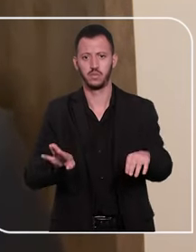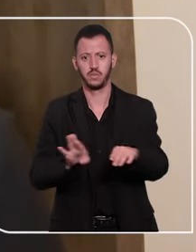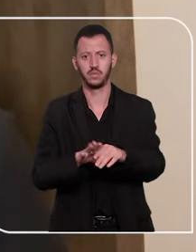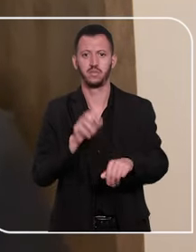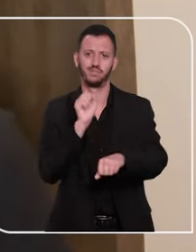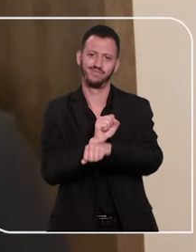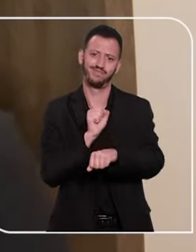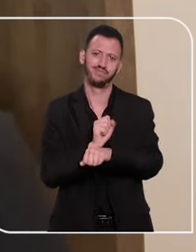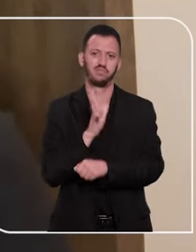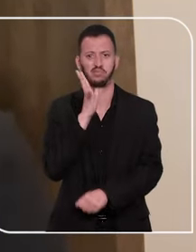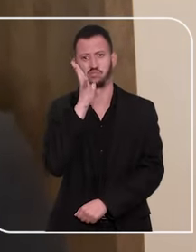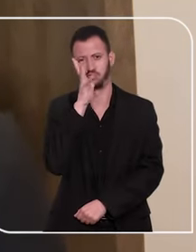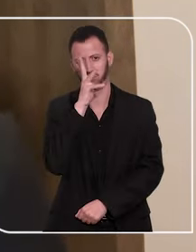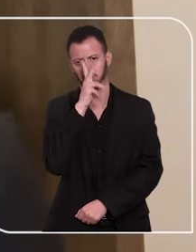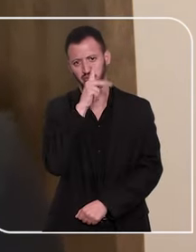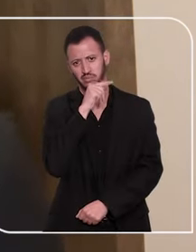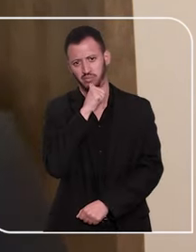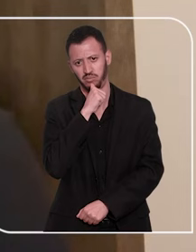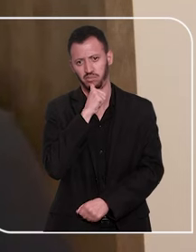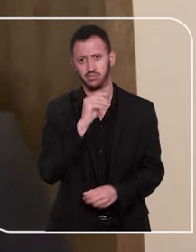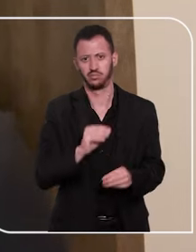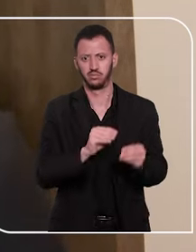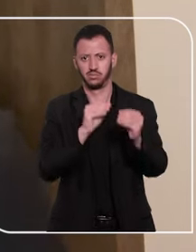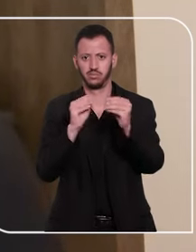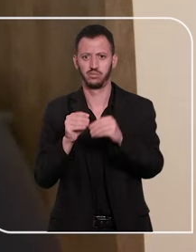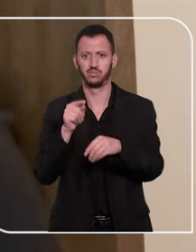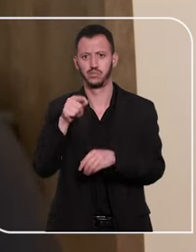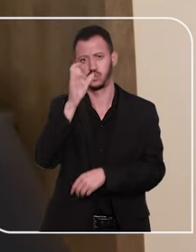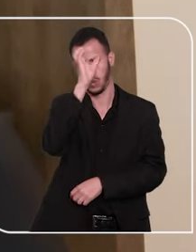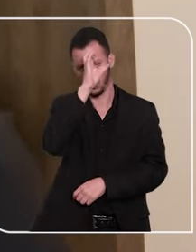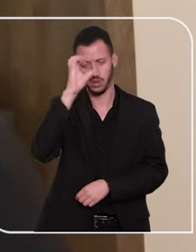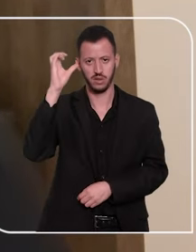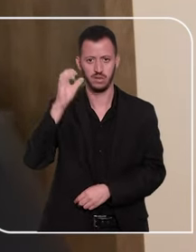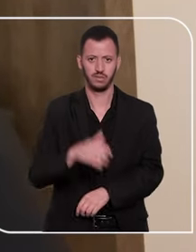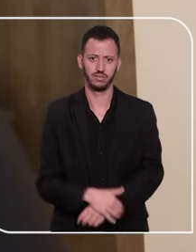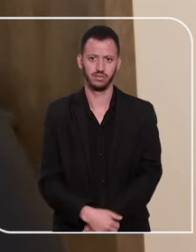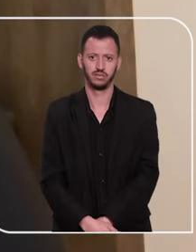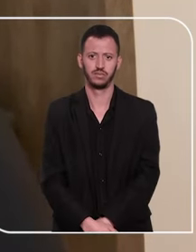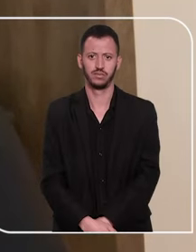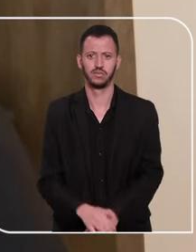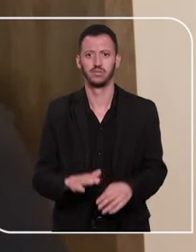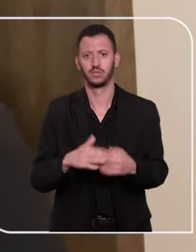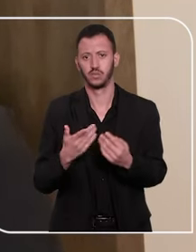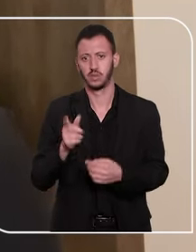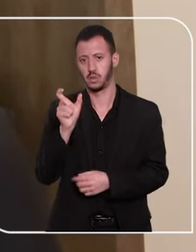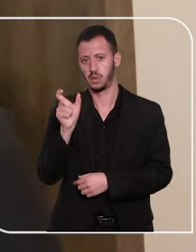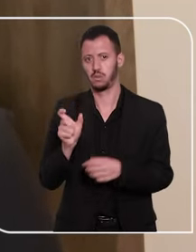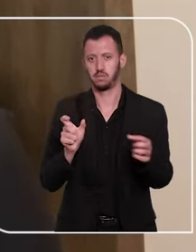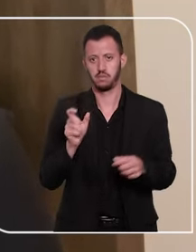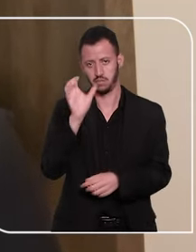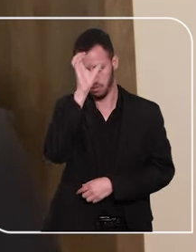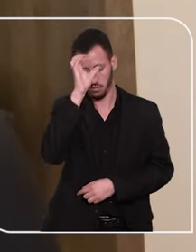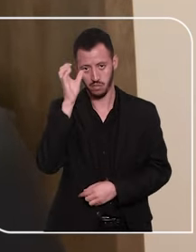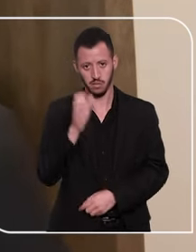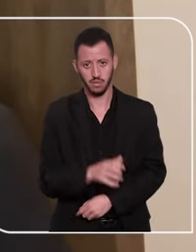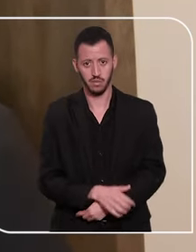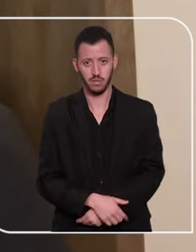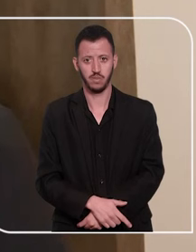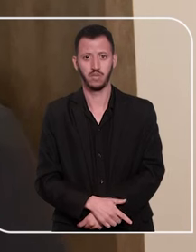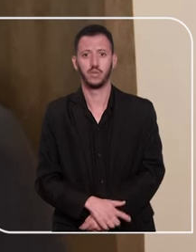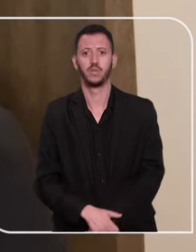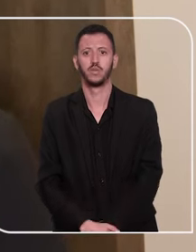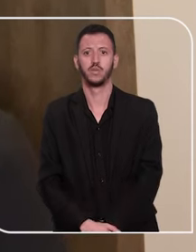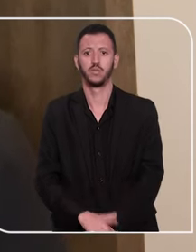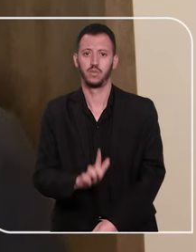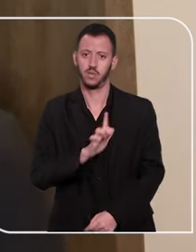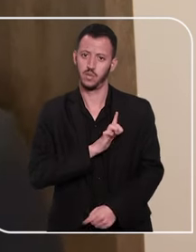daquelas excessivas que são impostas aos consumidores então consumidores para